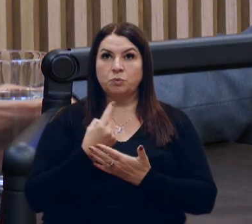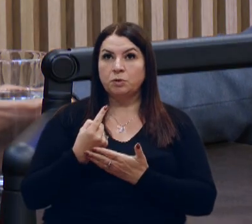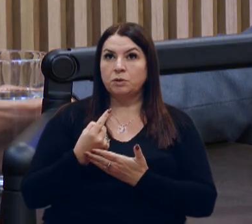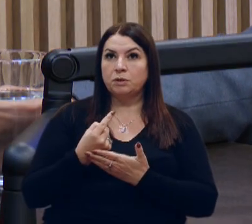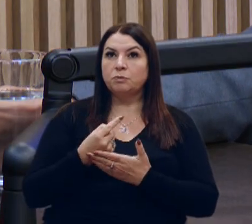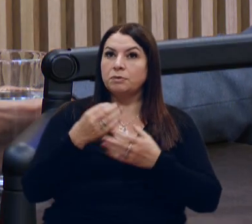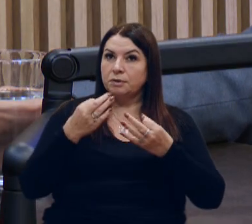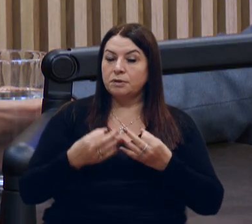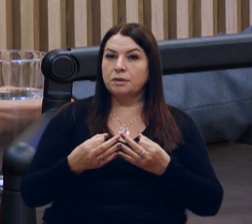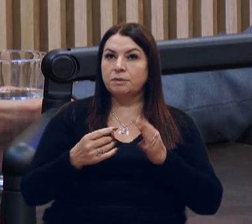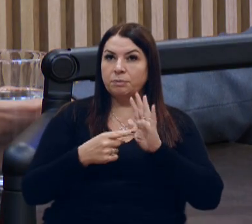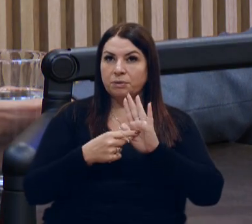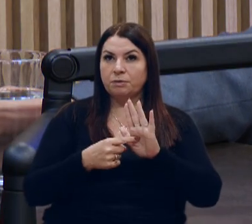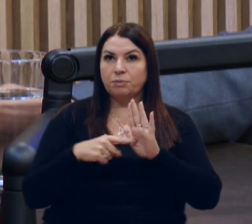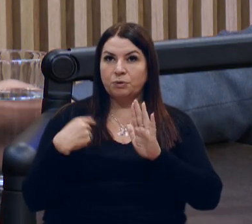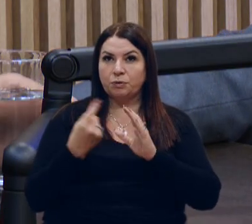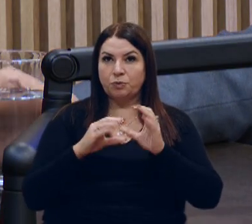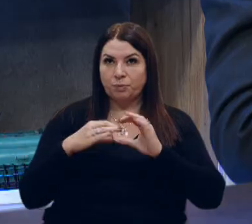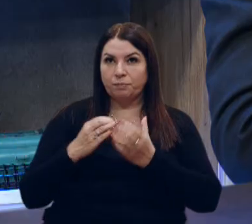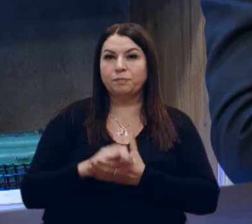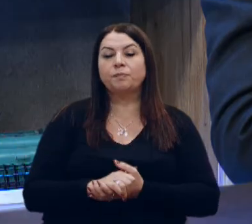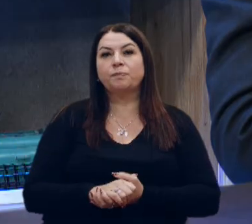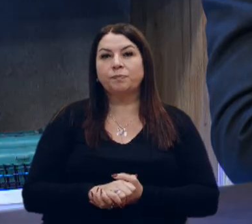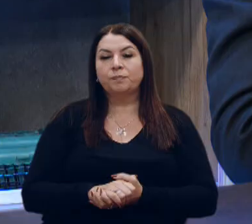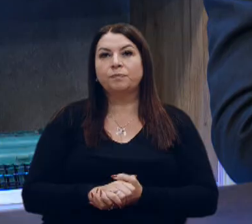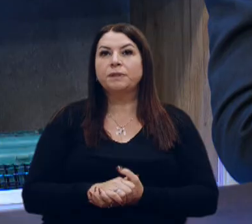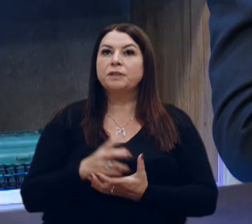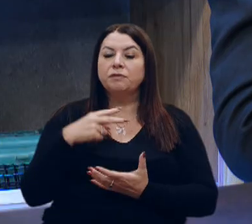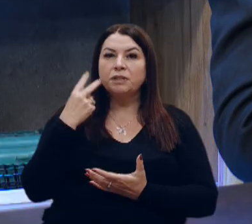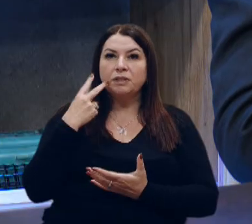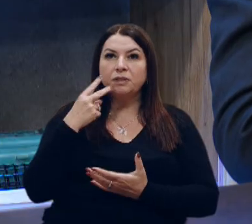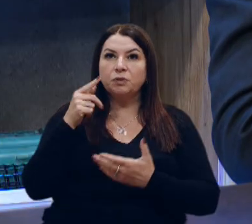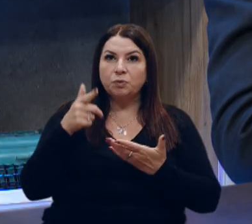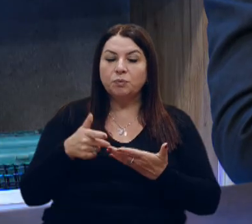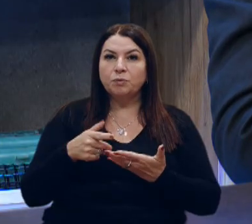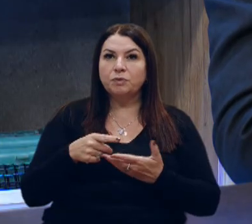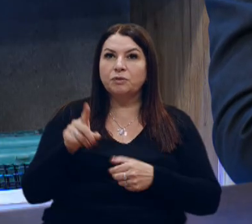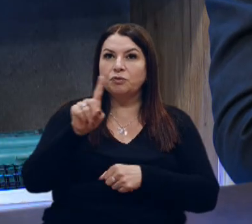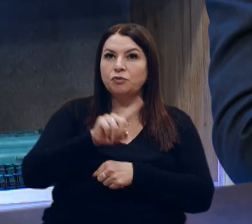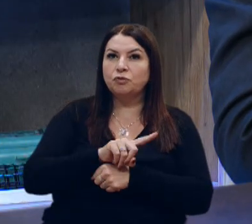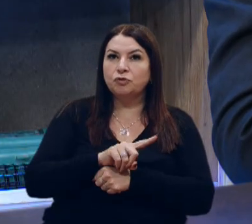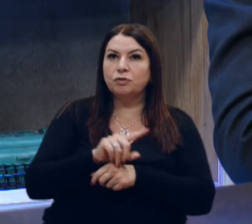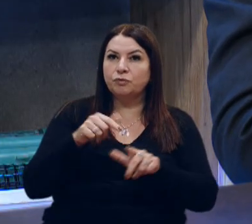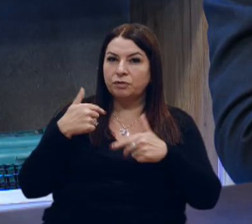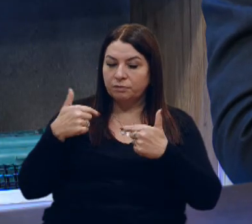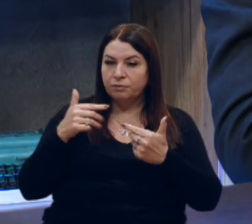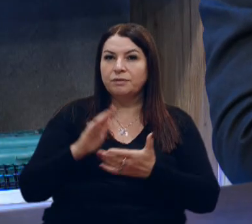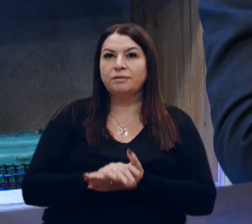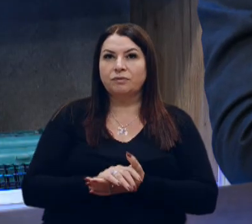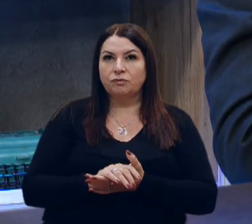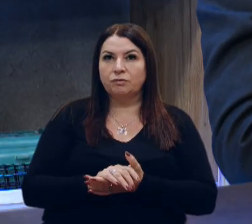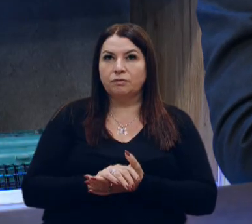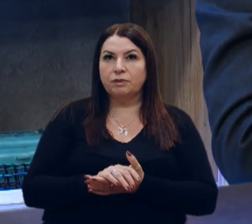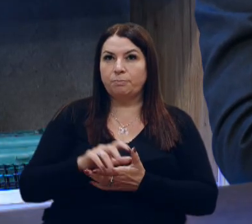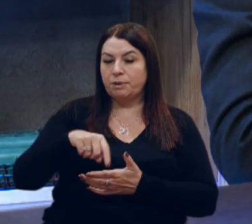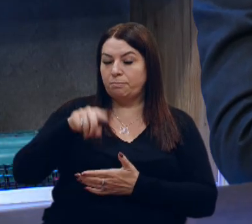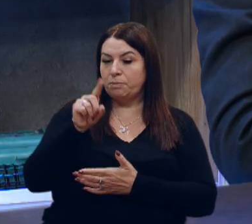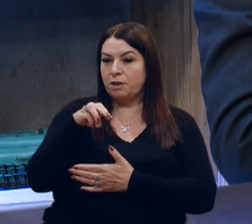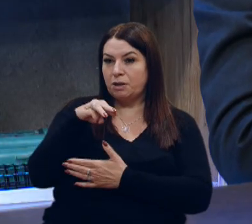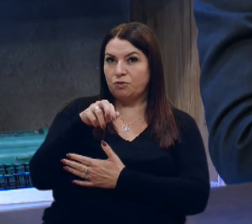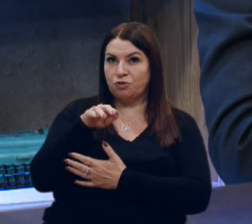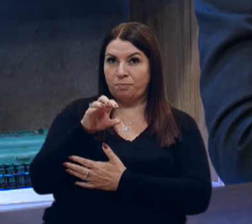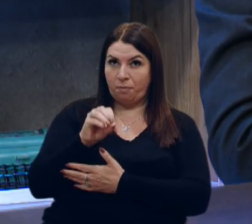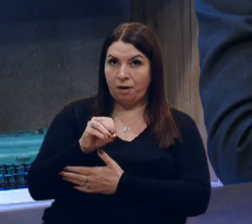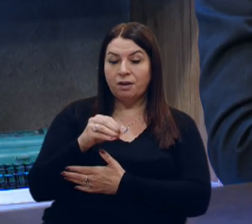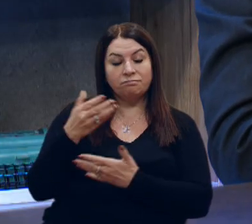é devido apresentar para a nossa comunidade. Vereador, estamos no ar aqui em pleno Dia do Trabalhador, este 1º de maio.